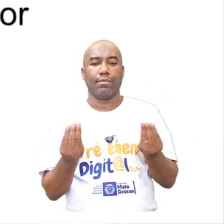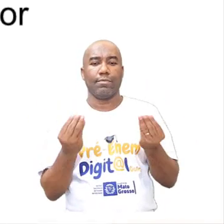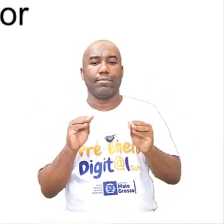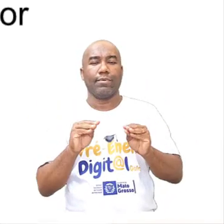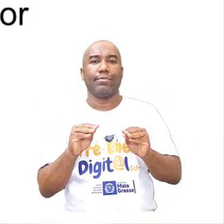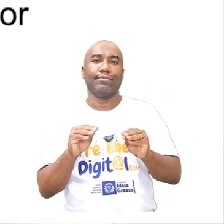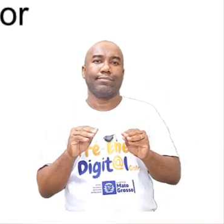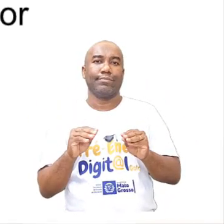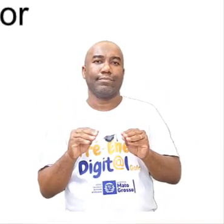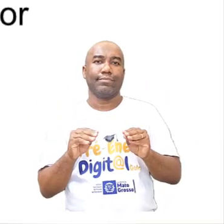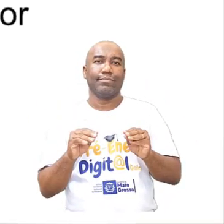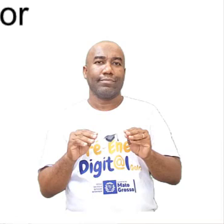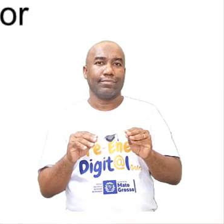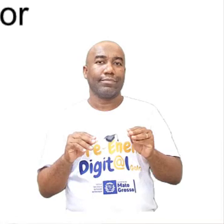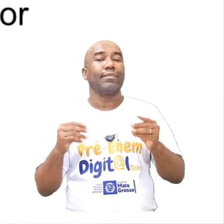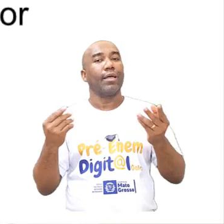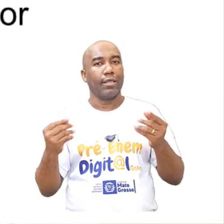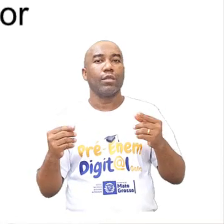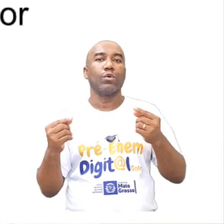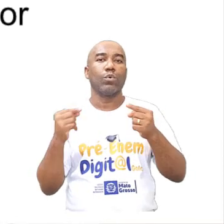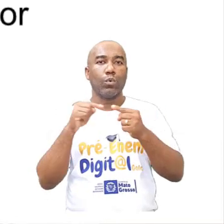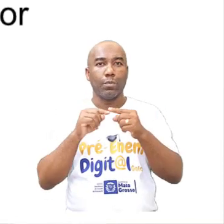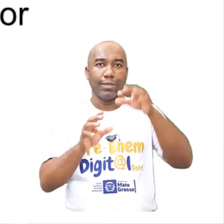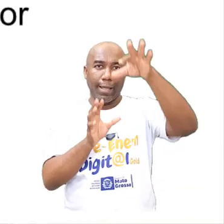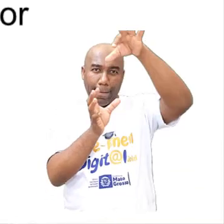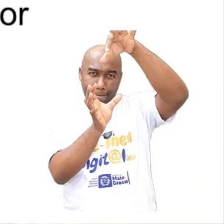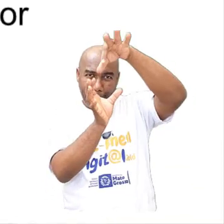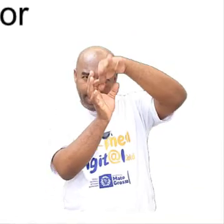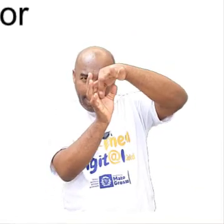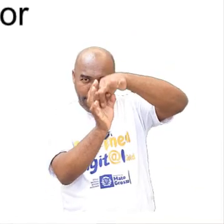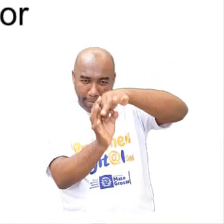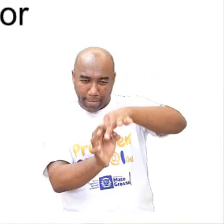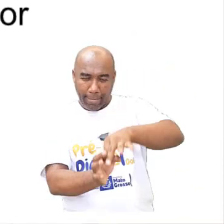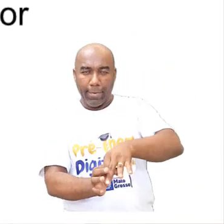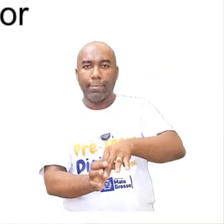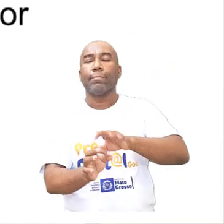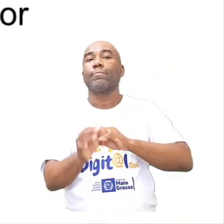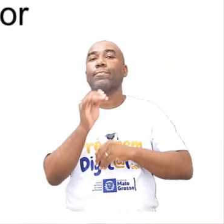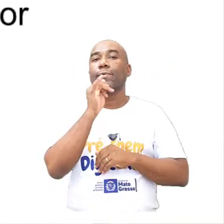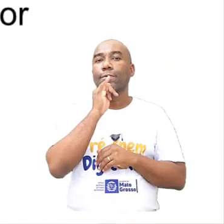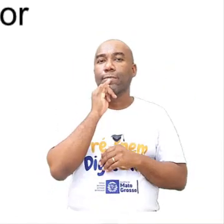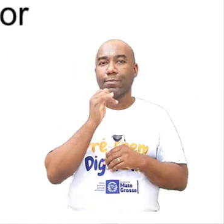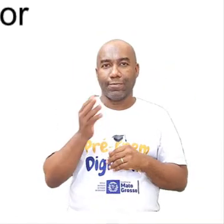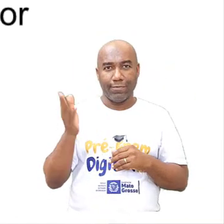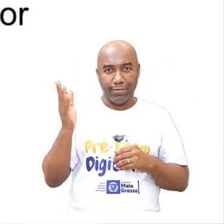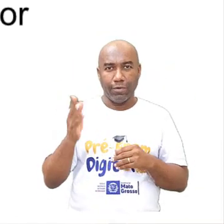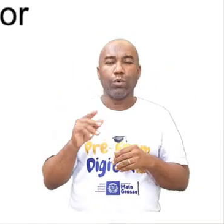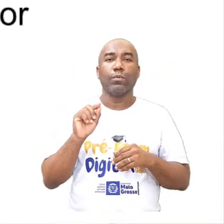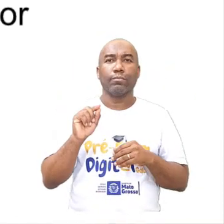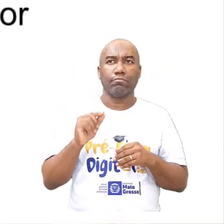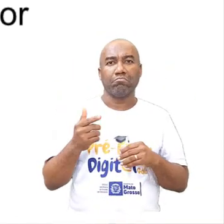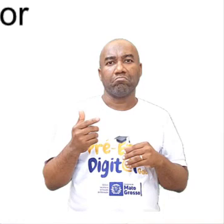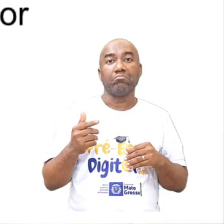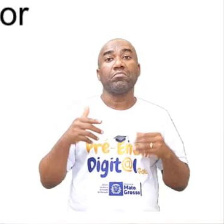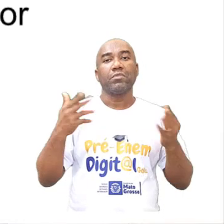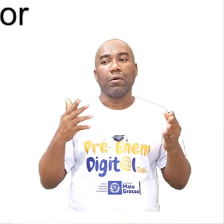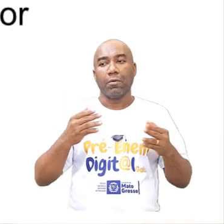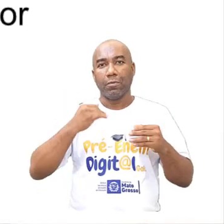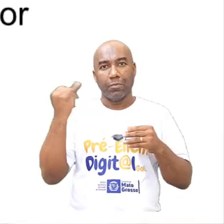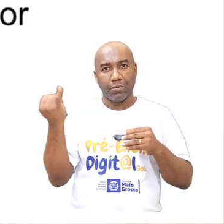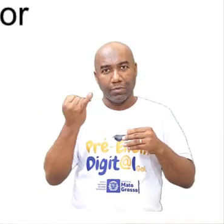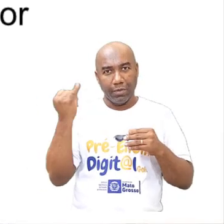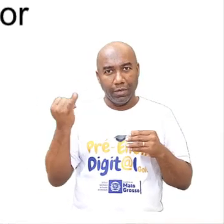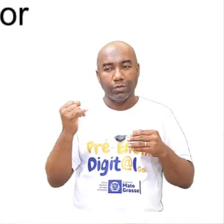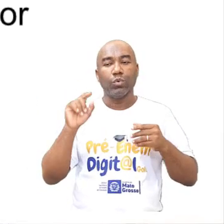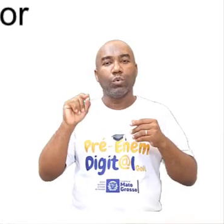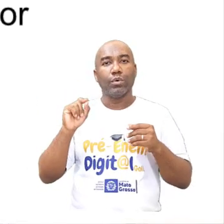eu vou explicar. Mas, por parte, vamos no efeito. Vem aqui comigo, aqui no finalzinho, ó. A fim de que